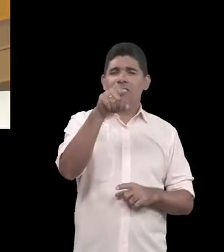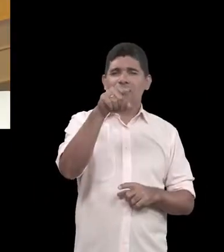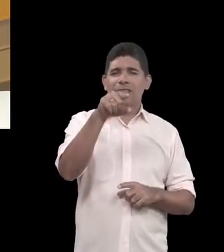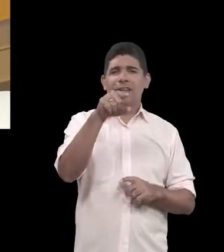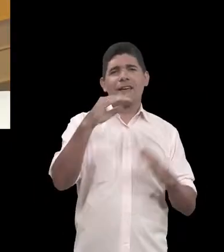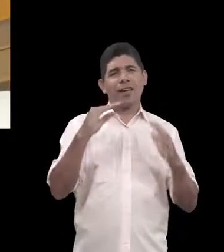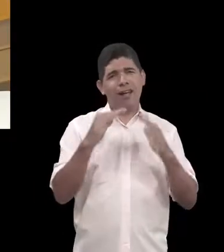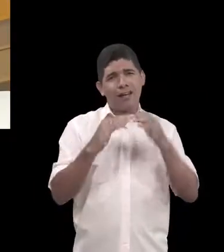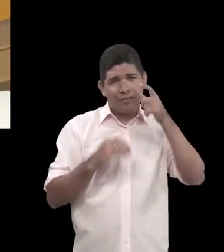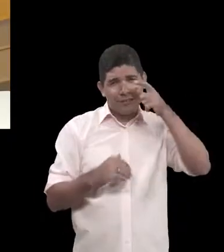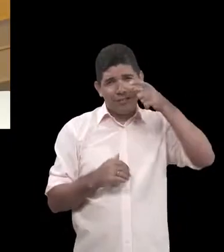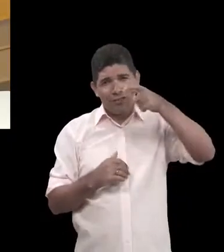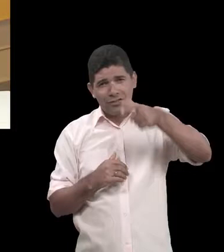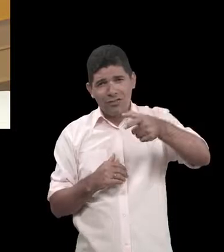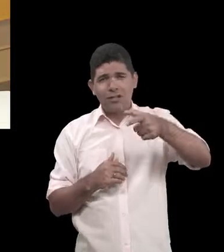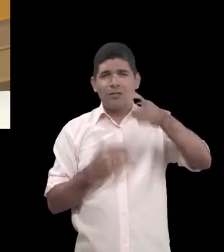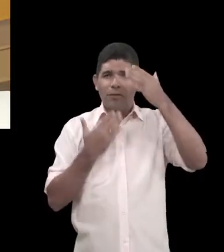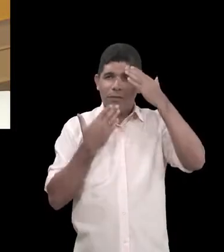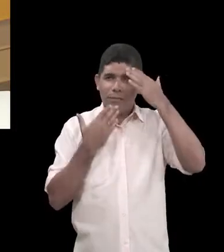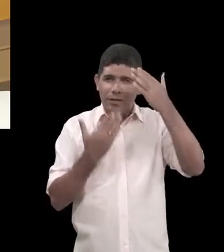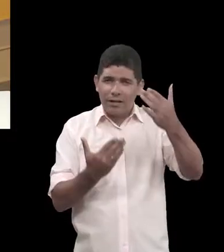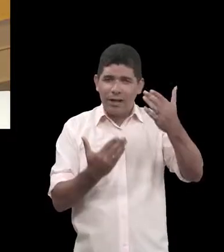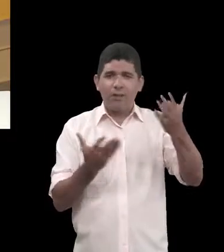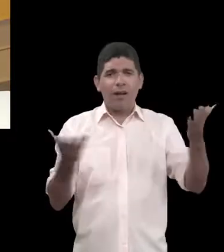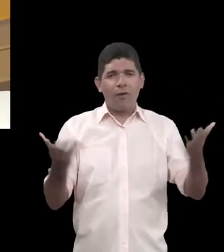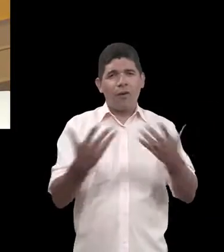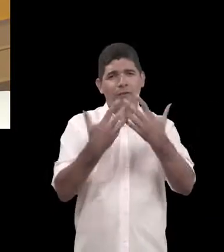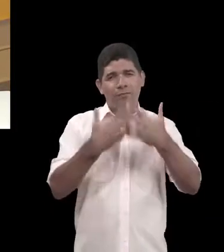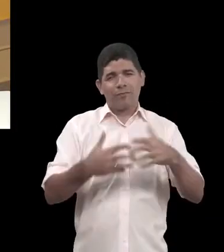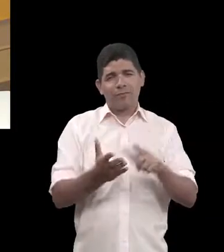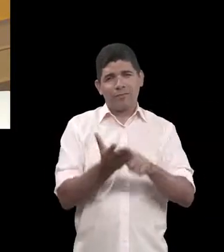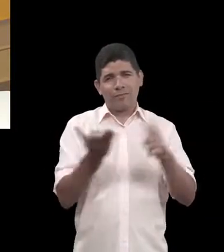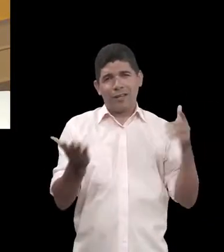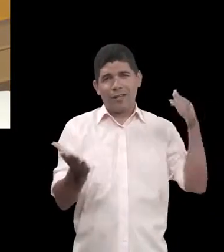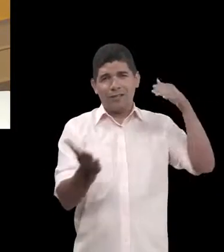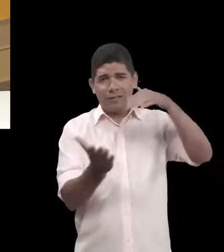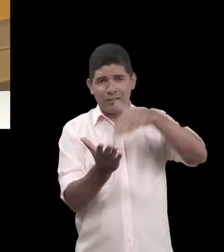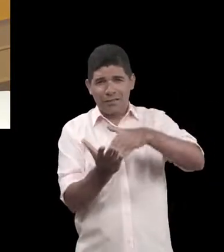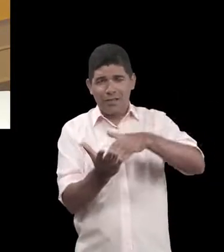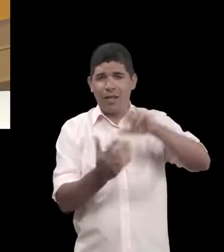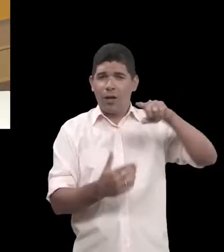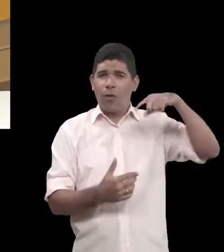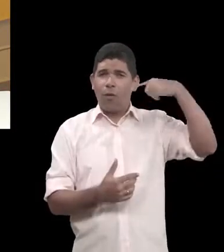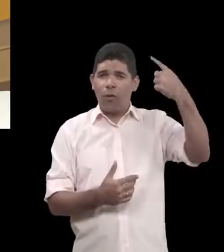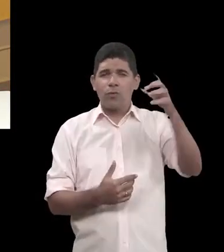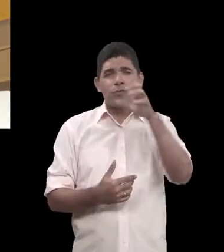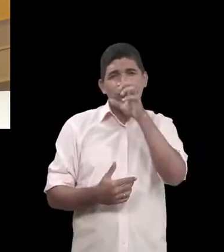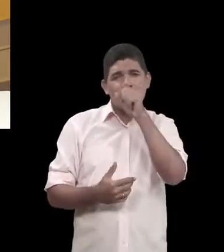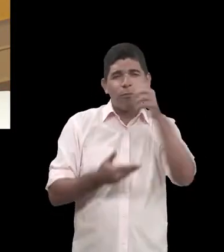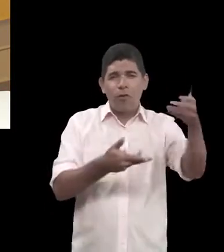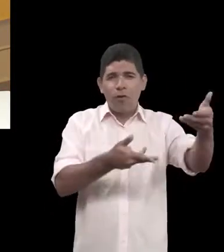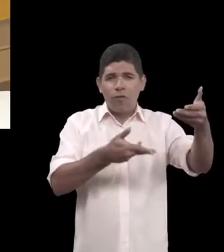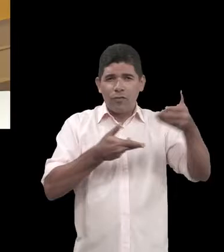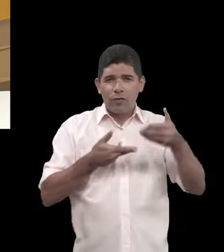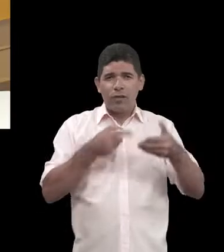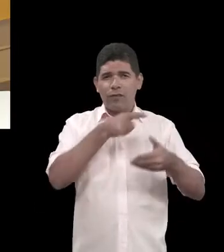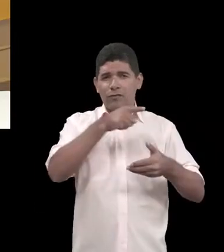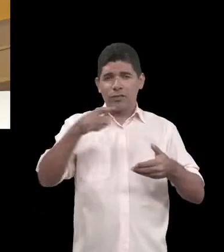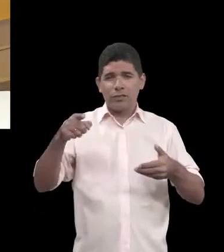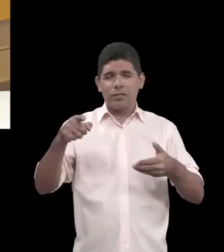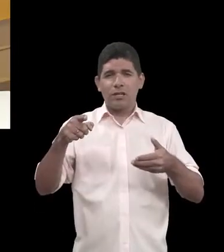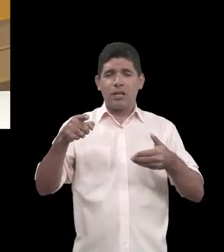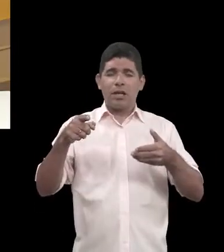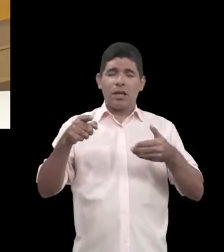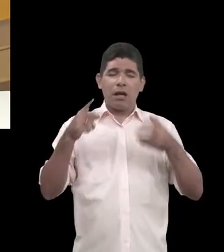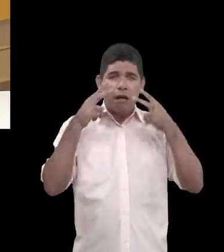sua audiência. A gente termina aqui mais um programa Educação em Pauta. Fica o convite para no próximo sábado você acompanhar também um assunto em pauta